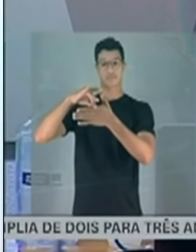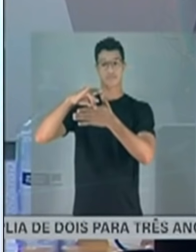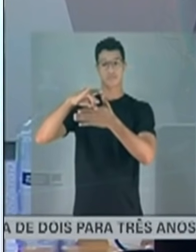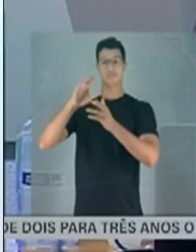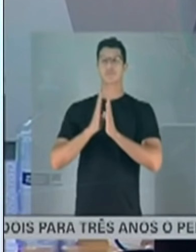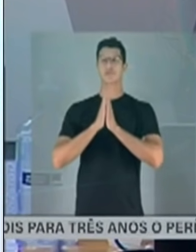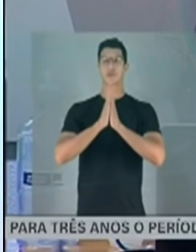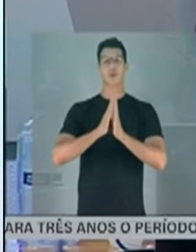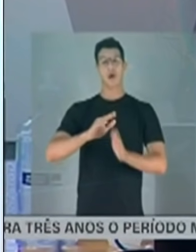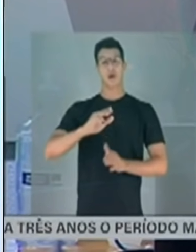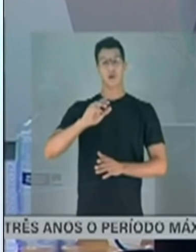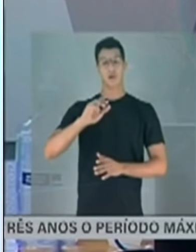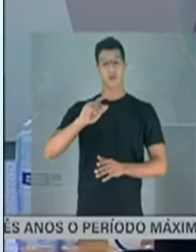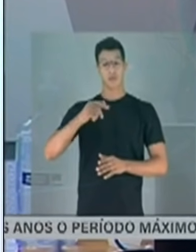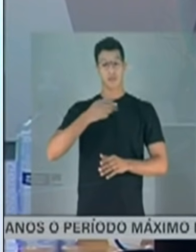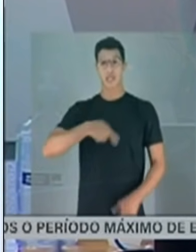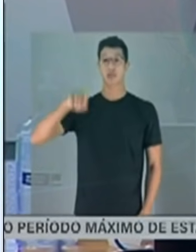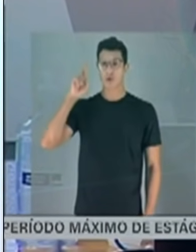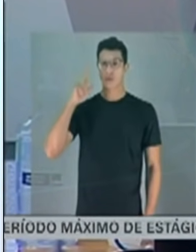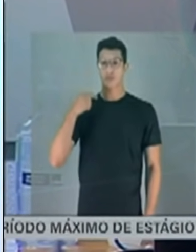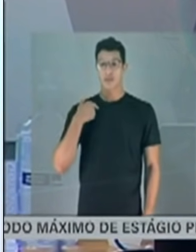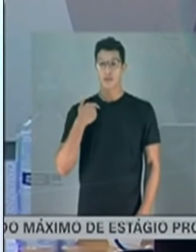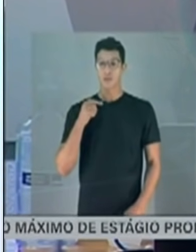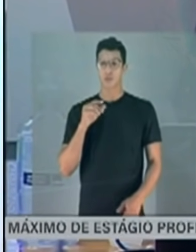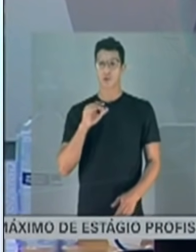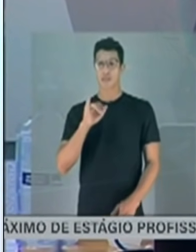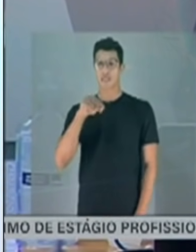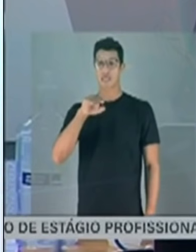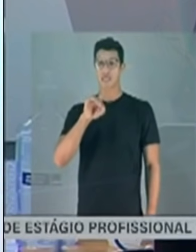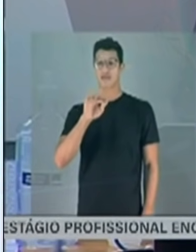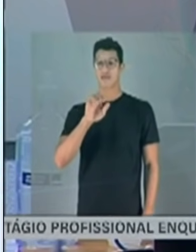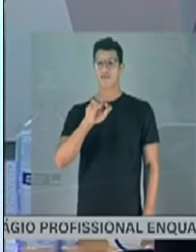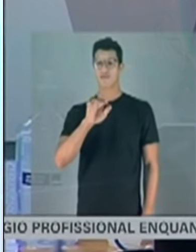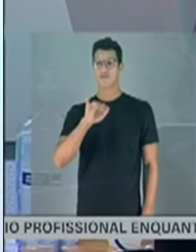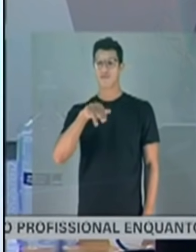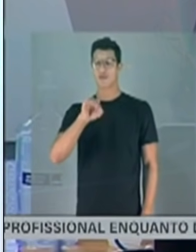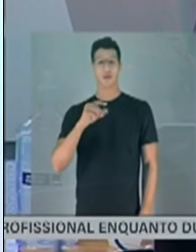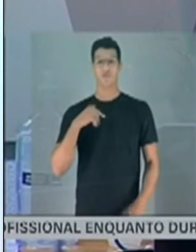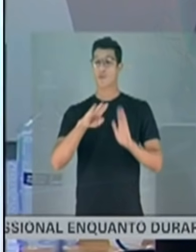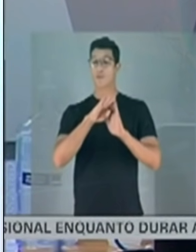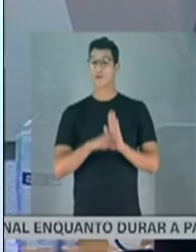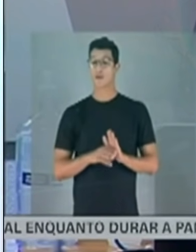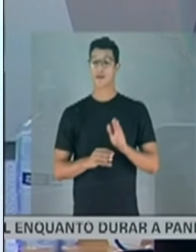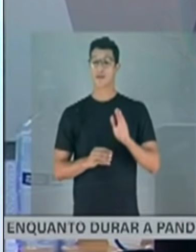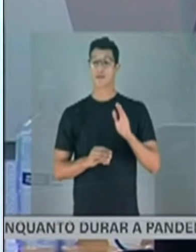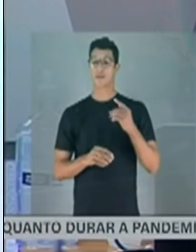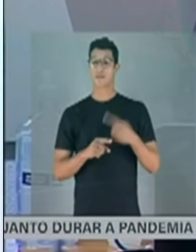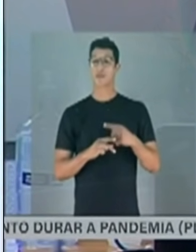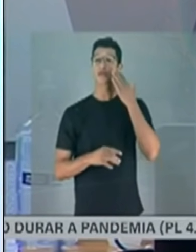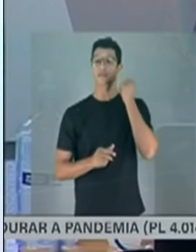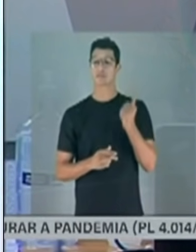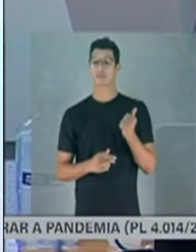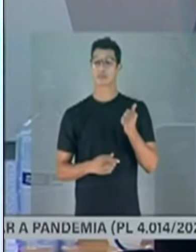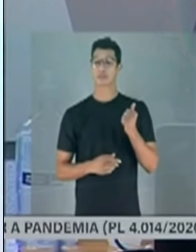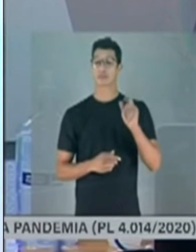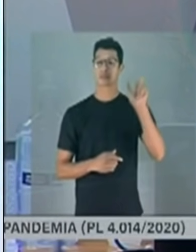espiritual e liderança religiosa. Eu estou indeferindo o seu pedido e não vou pautar isso, porque sei que ele é